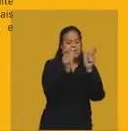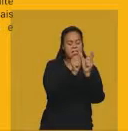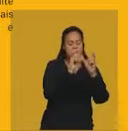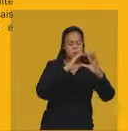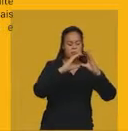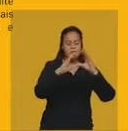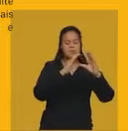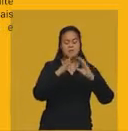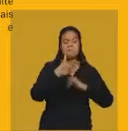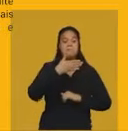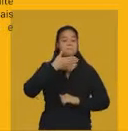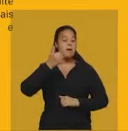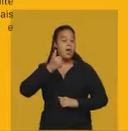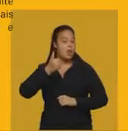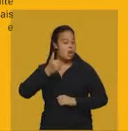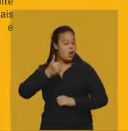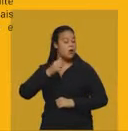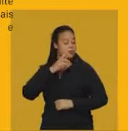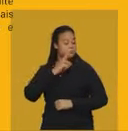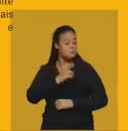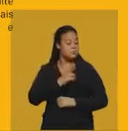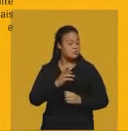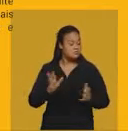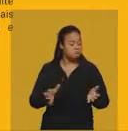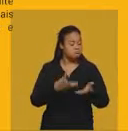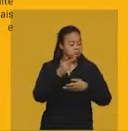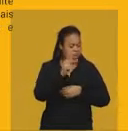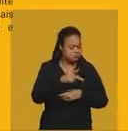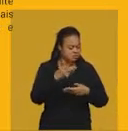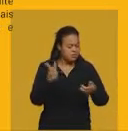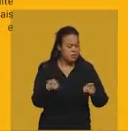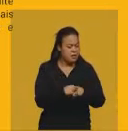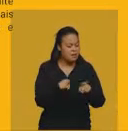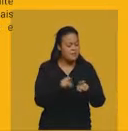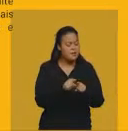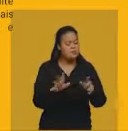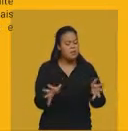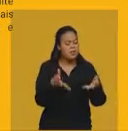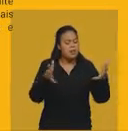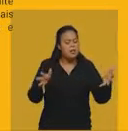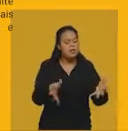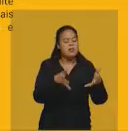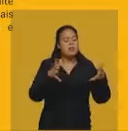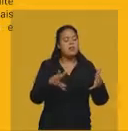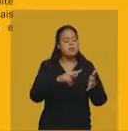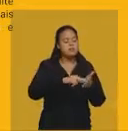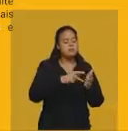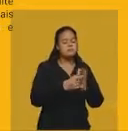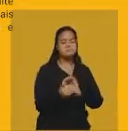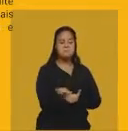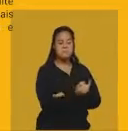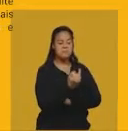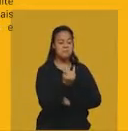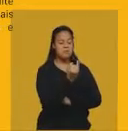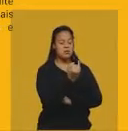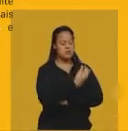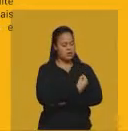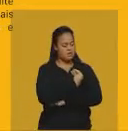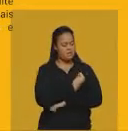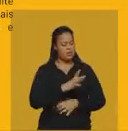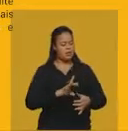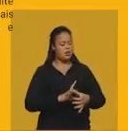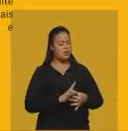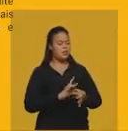melhores resultados de trabalho, mas também permite que as pessoas realizem um trabalho mais significativo e tenham vidas mais livres